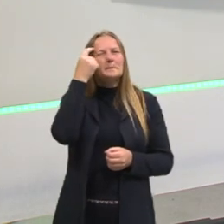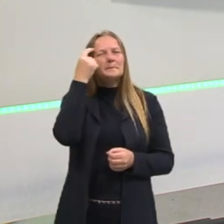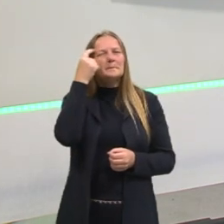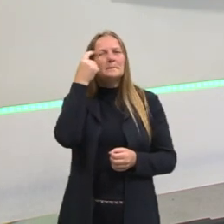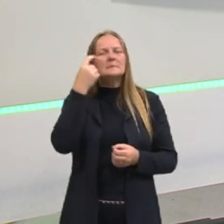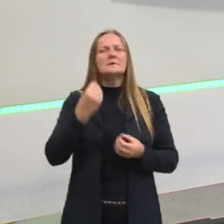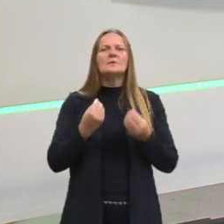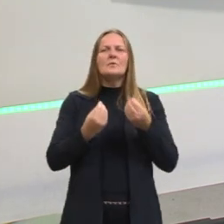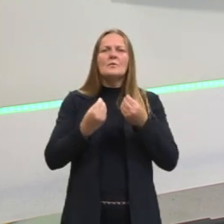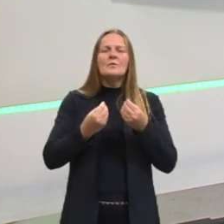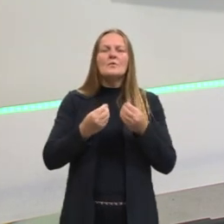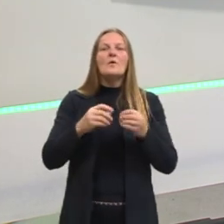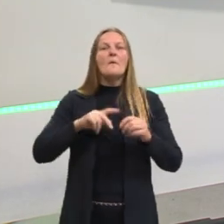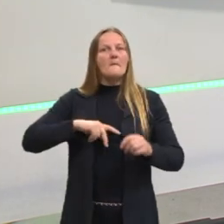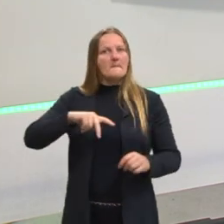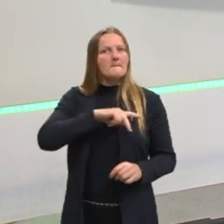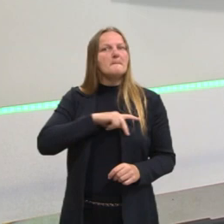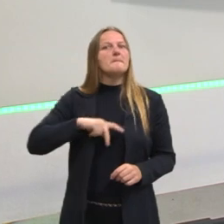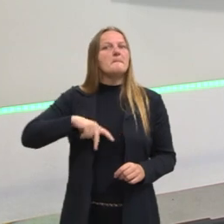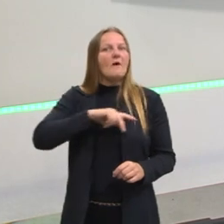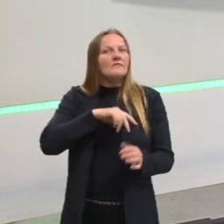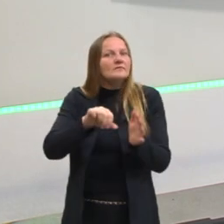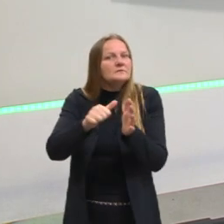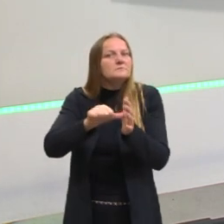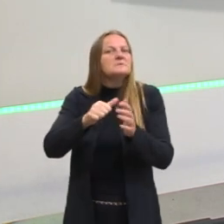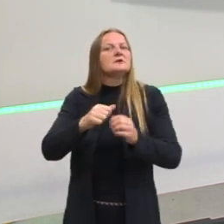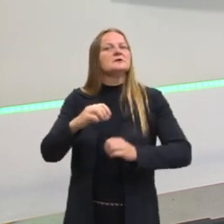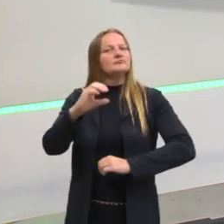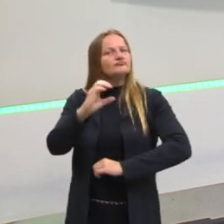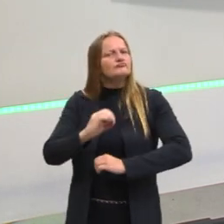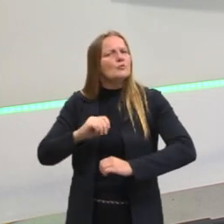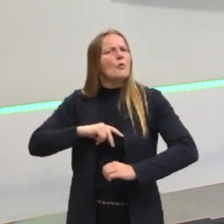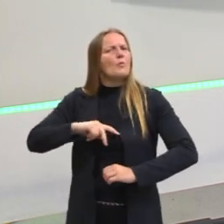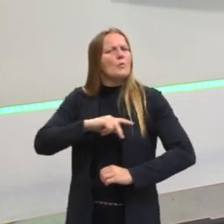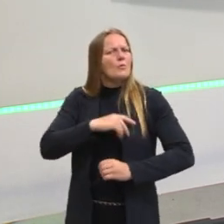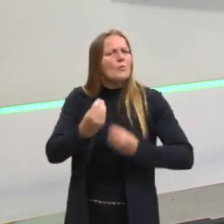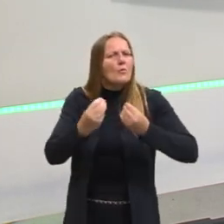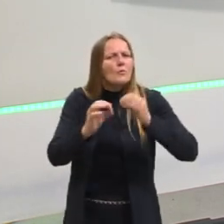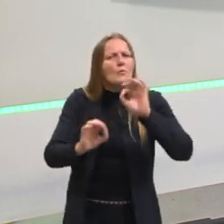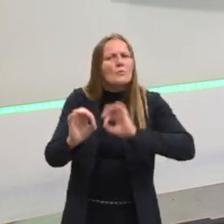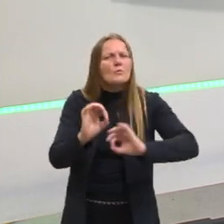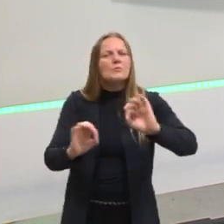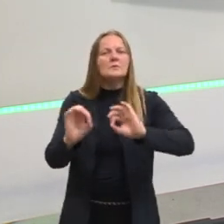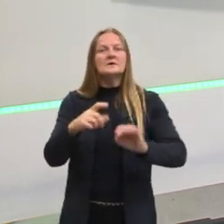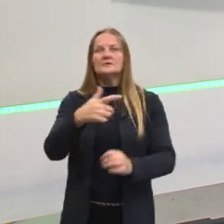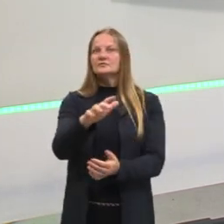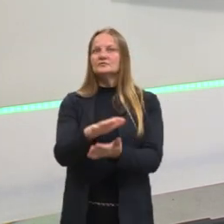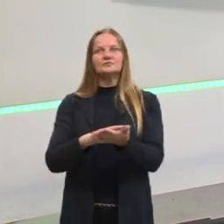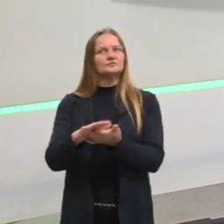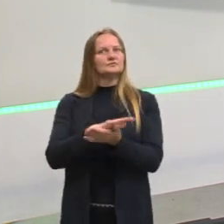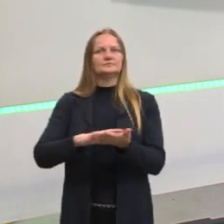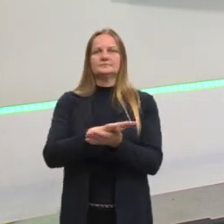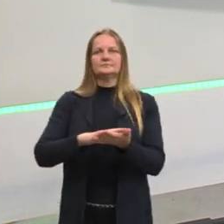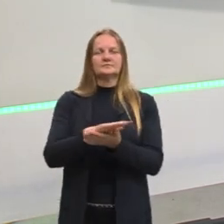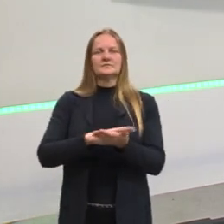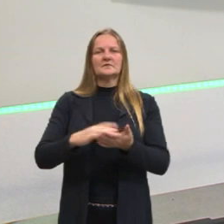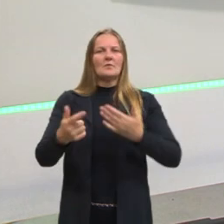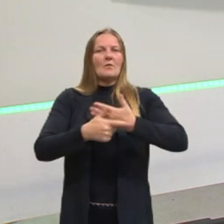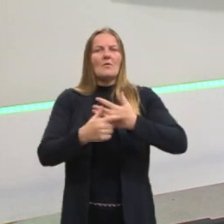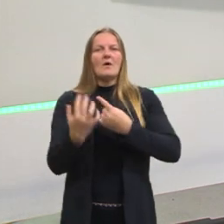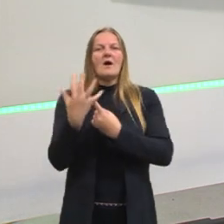circular por Esses povos por essas primeiras civilizações para entender primeiro que nós não tínhamos ali demarcado o